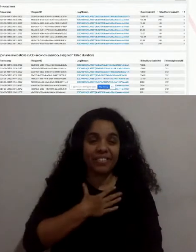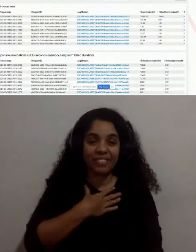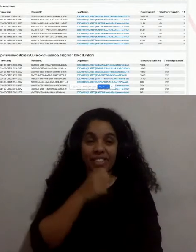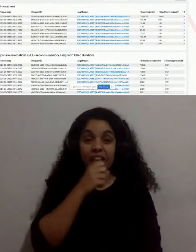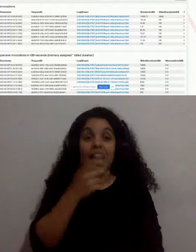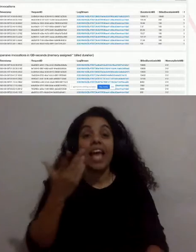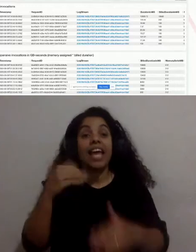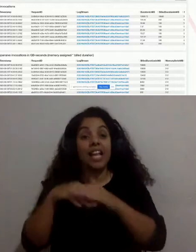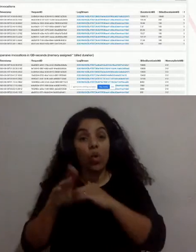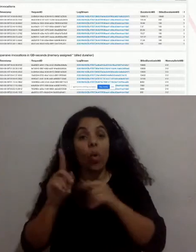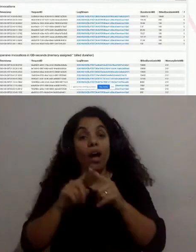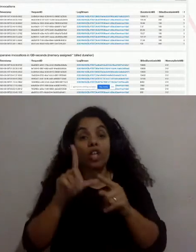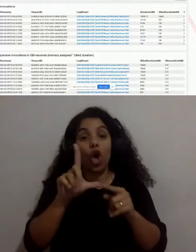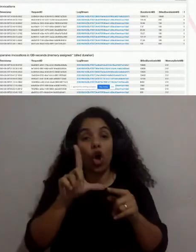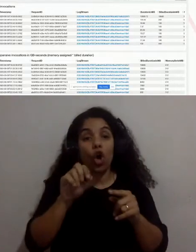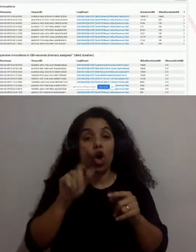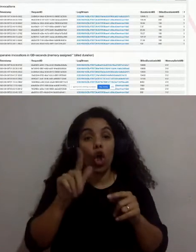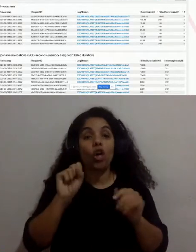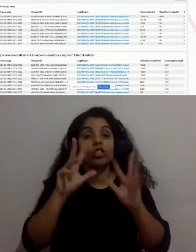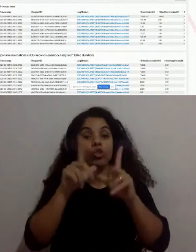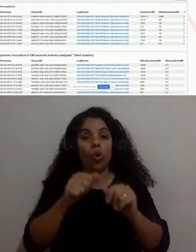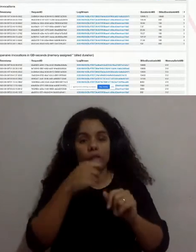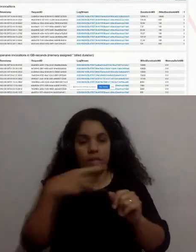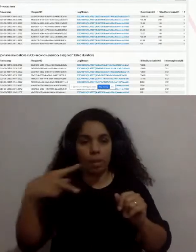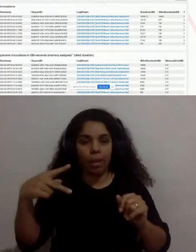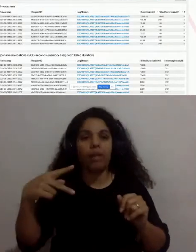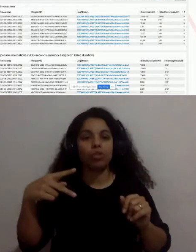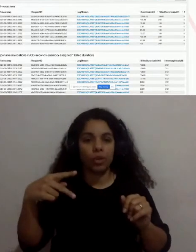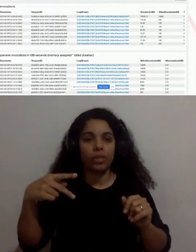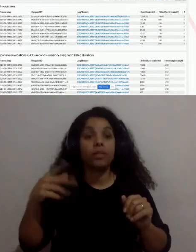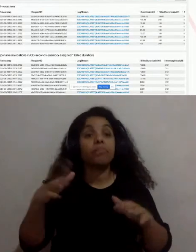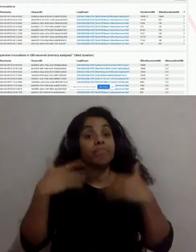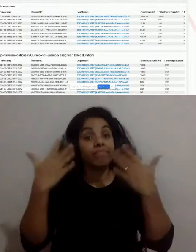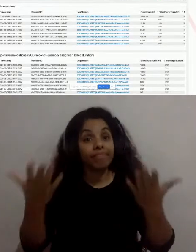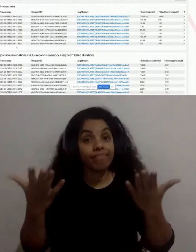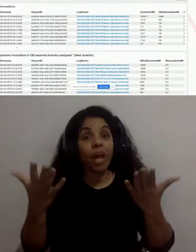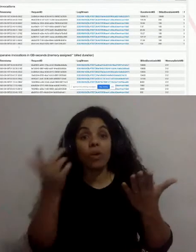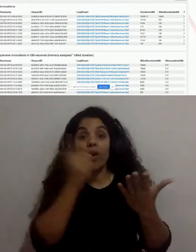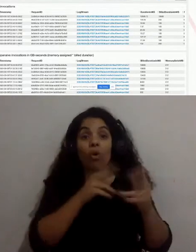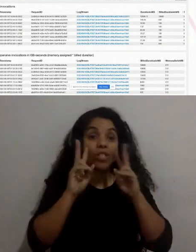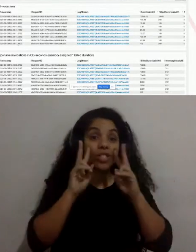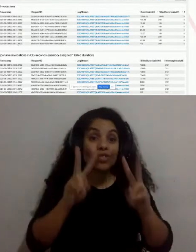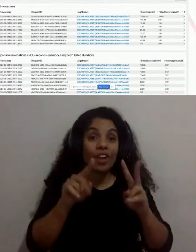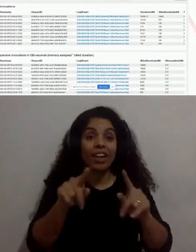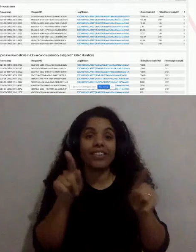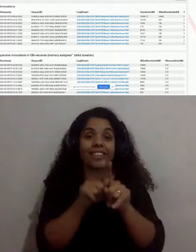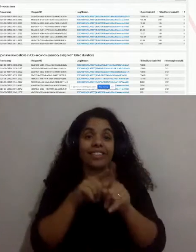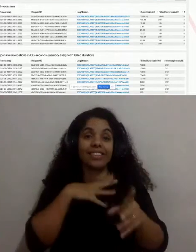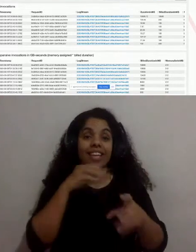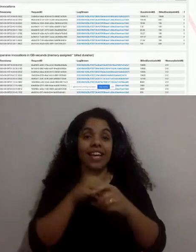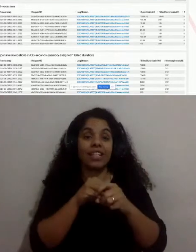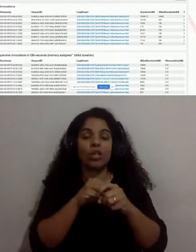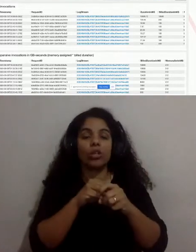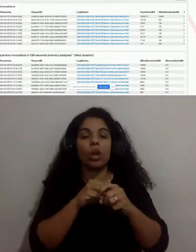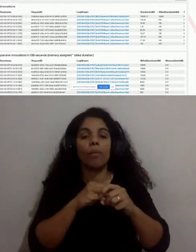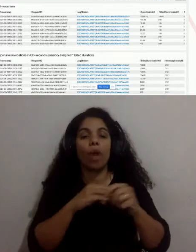ele guarda para mim os logs de todas as aplicações. Então, o que eu consigo ver aqui dentro do meu